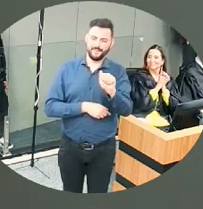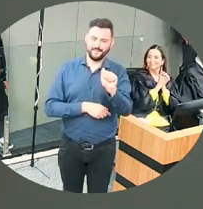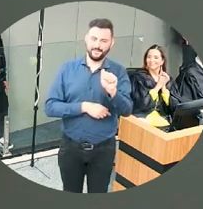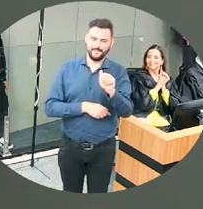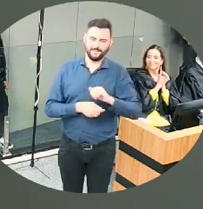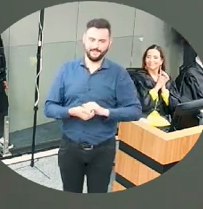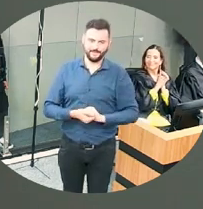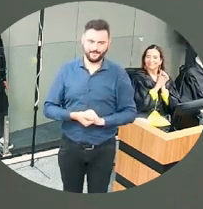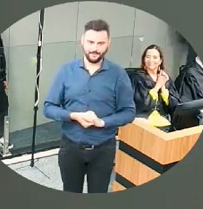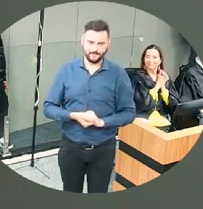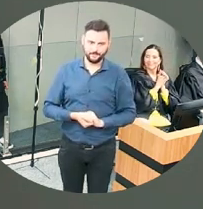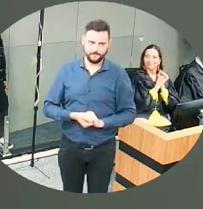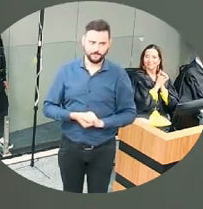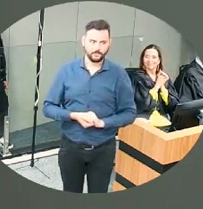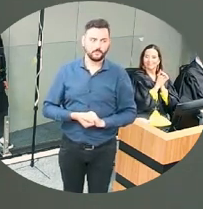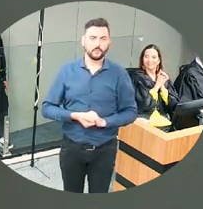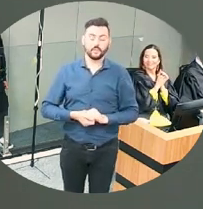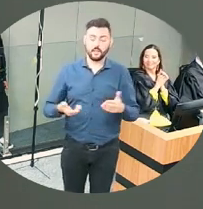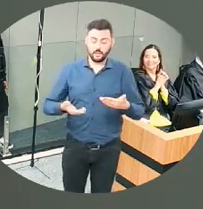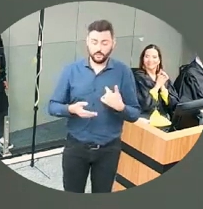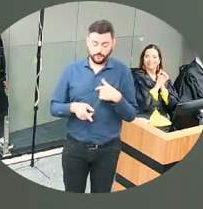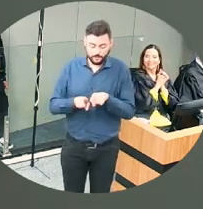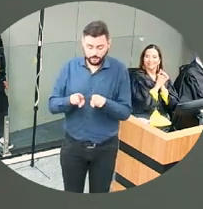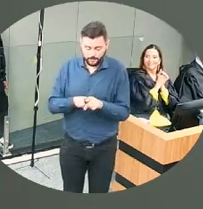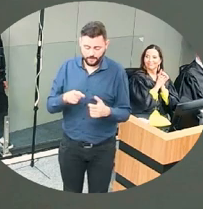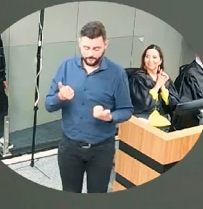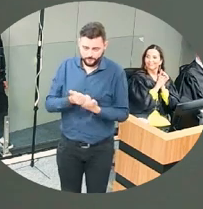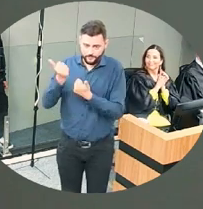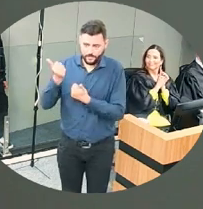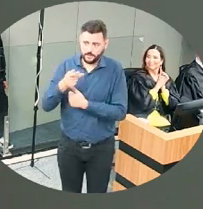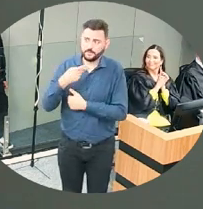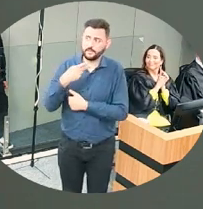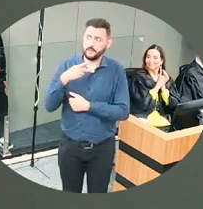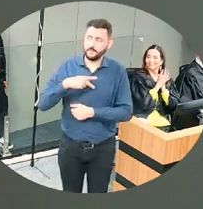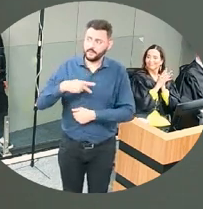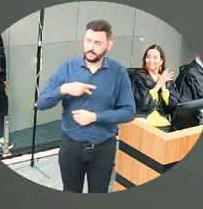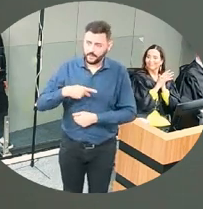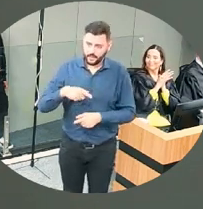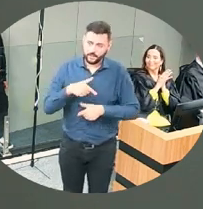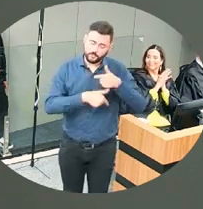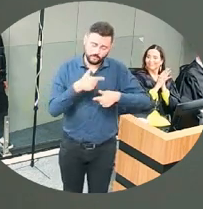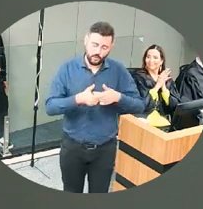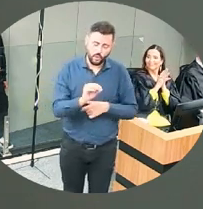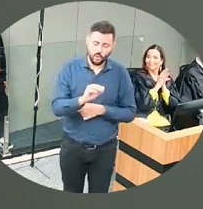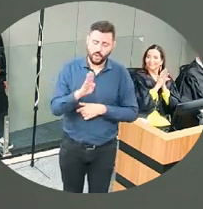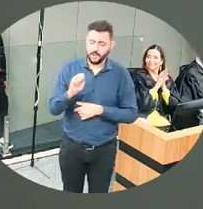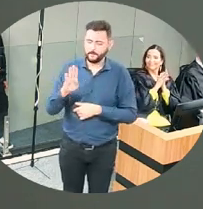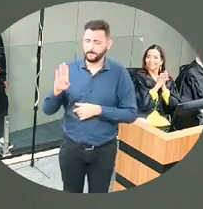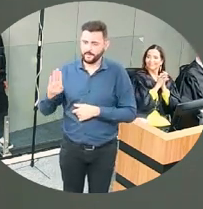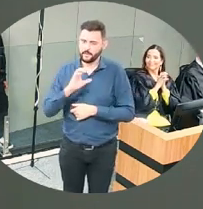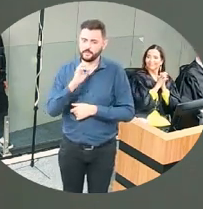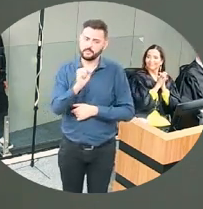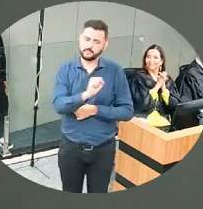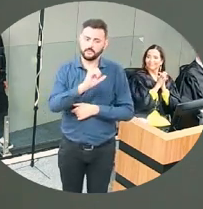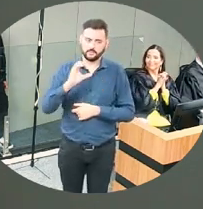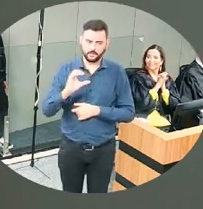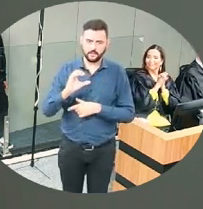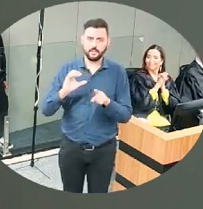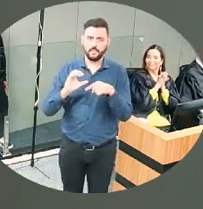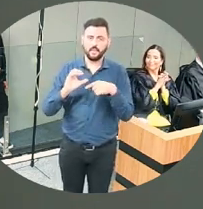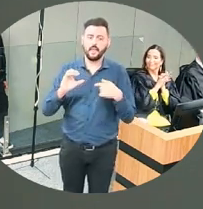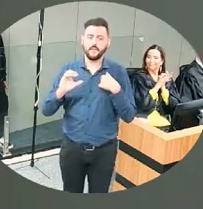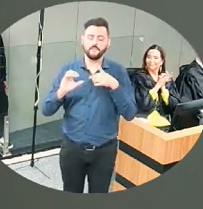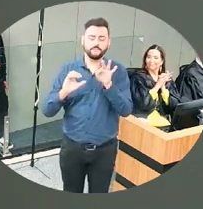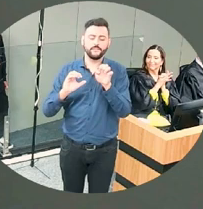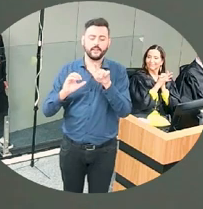Melo Senhor vice-presidente da Cat e presidente da Comissão de direito do trabalho da OAB Seccional de Santa Catarina